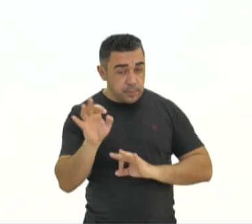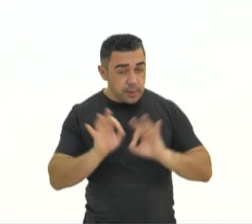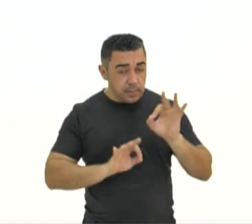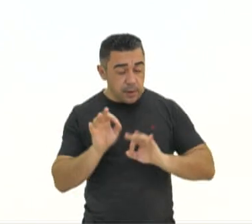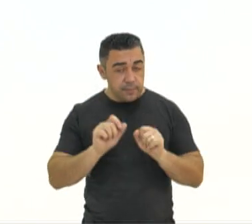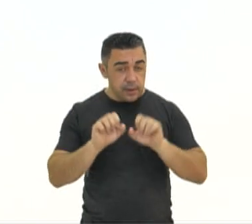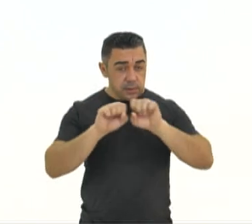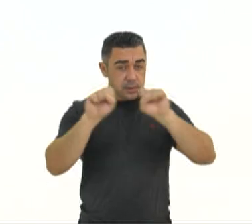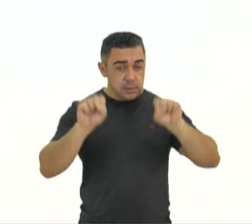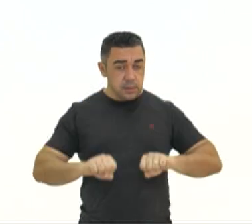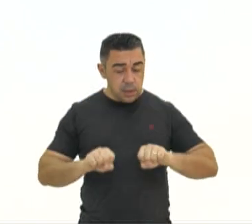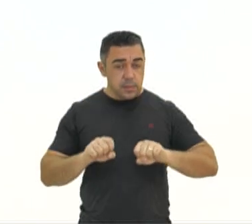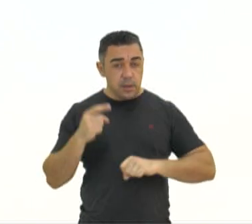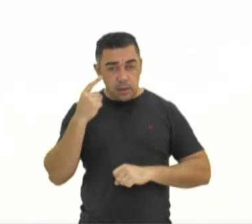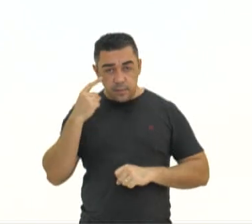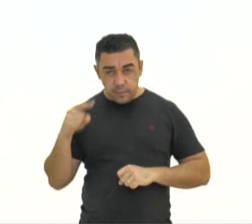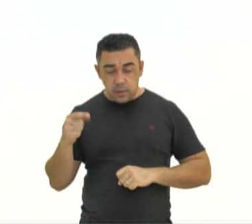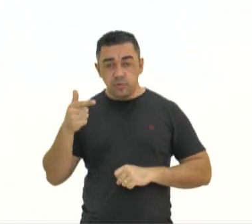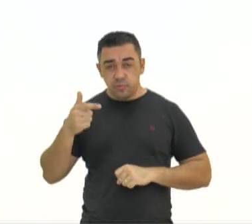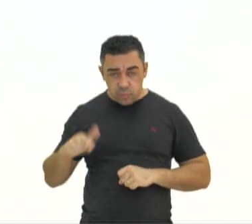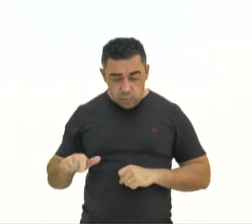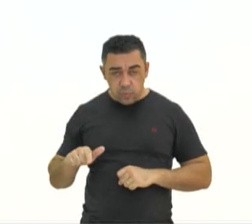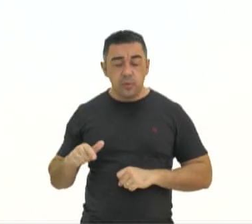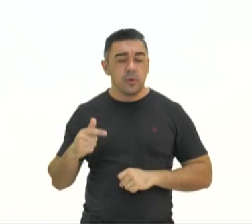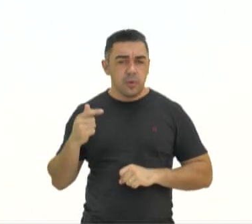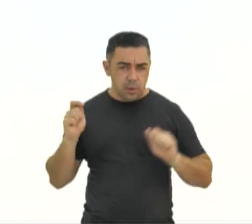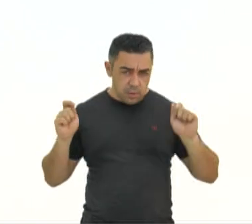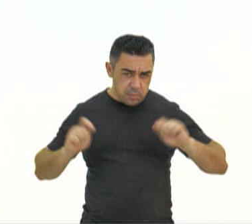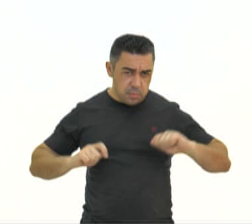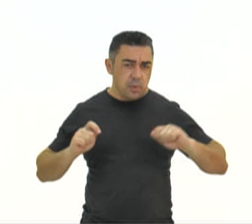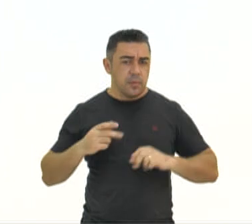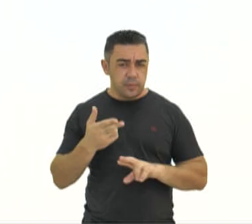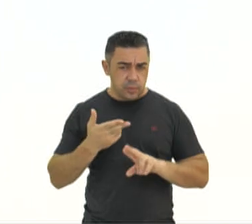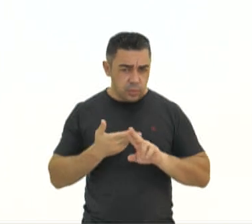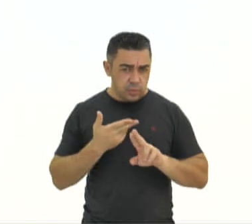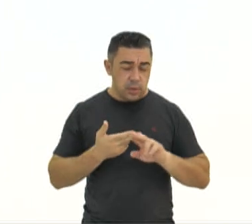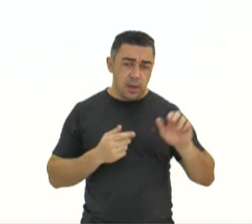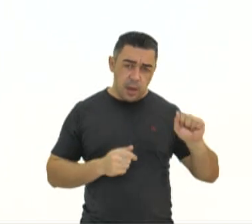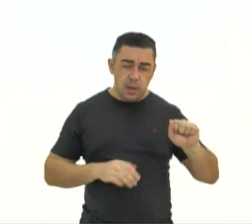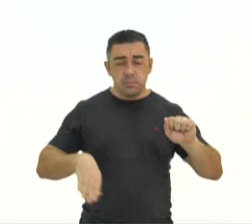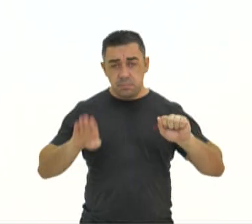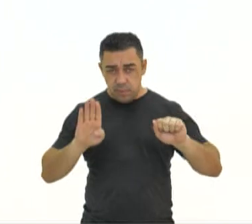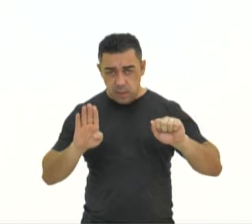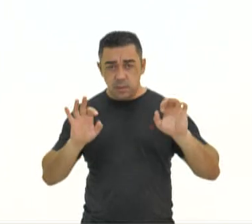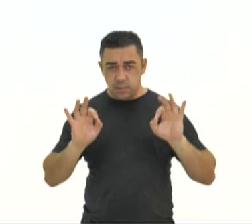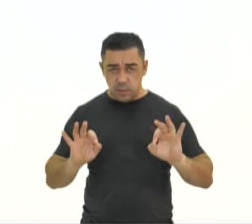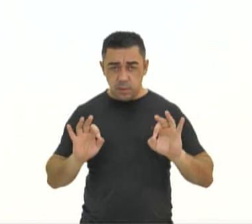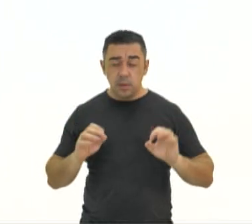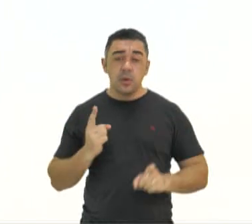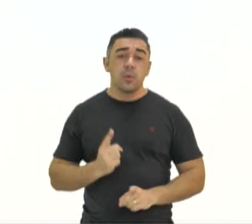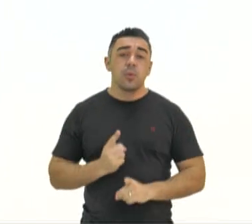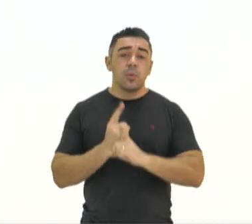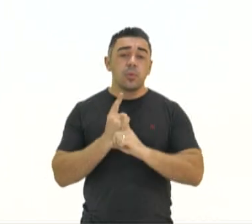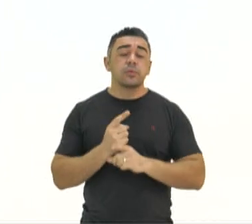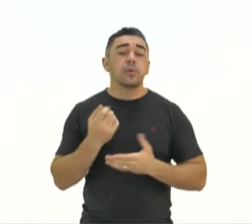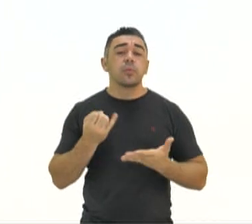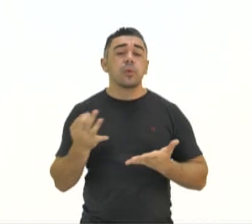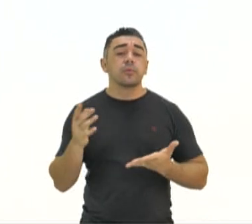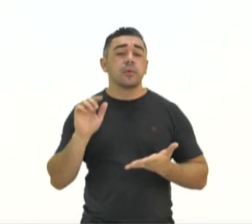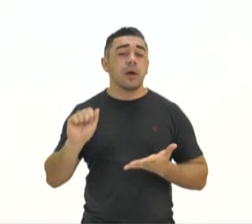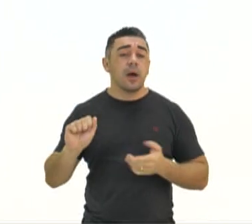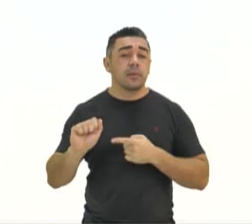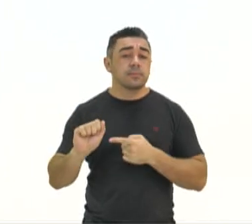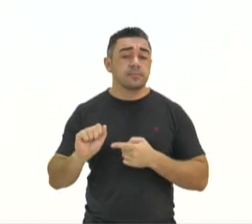o sistema de equações novamente, né? Pode até utilizar ali a incógnita A e B e encontrar o valor de A